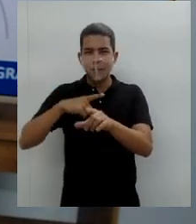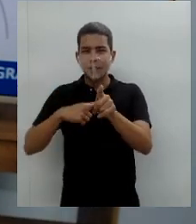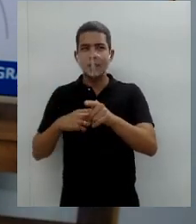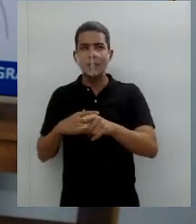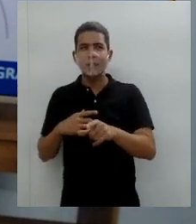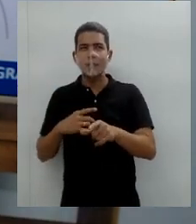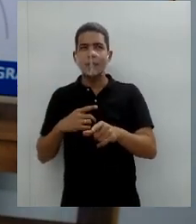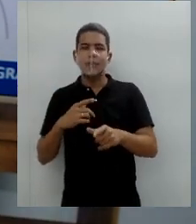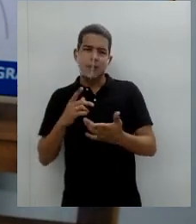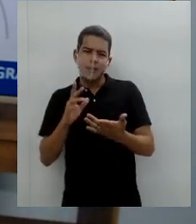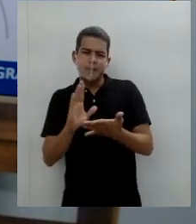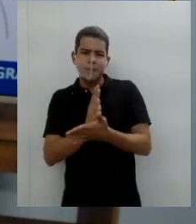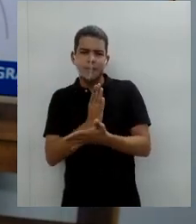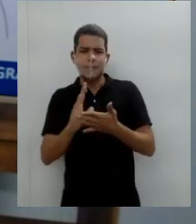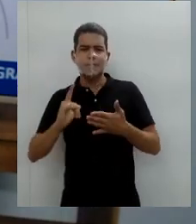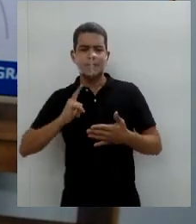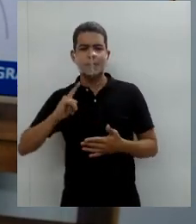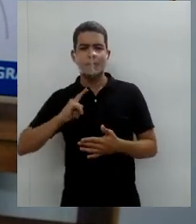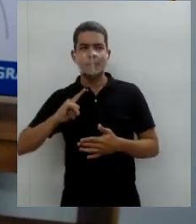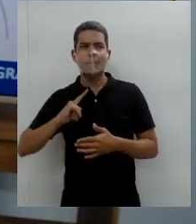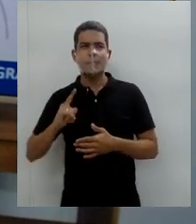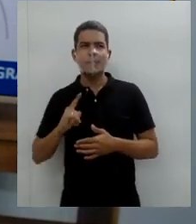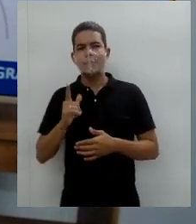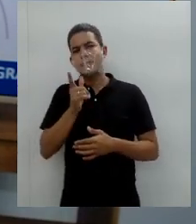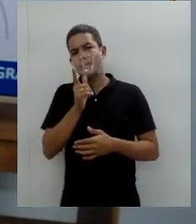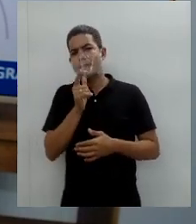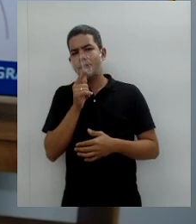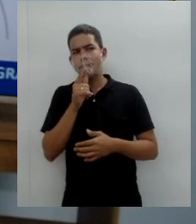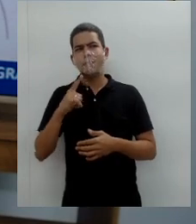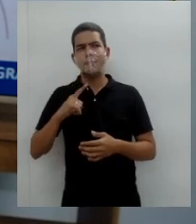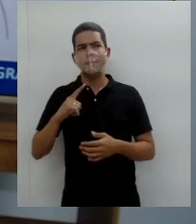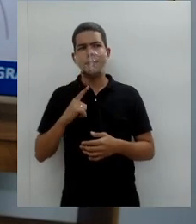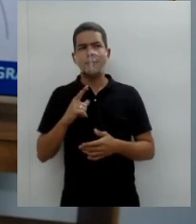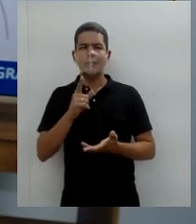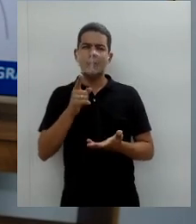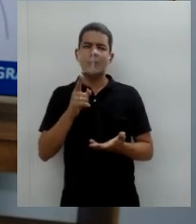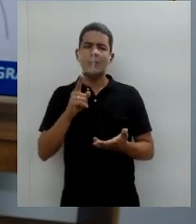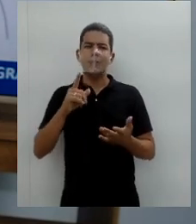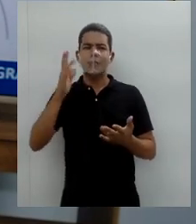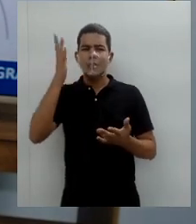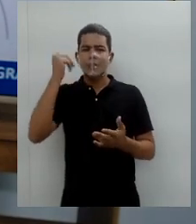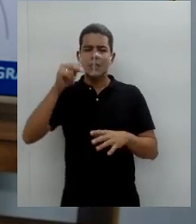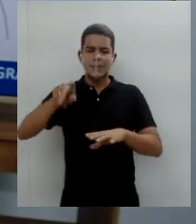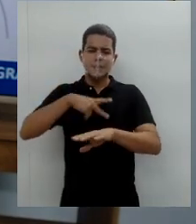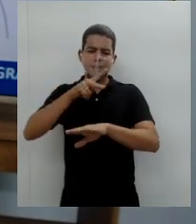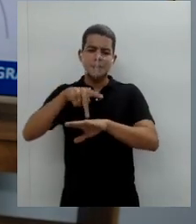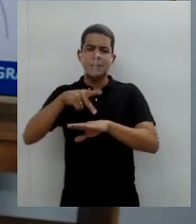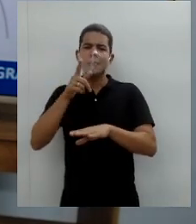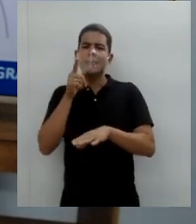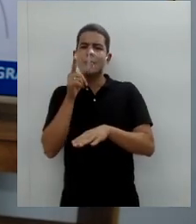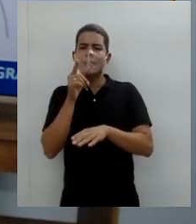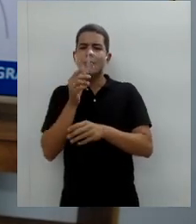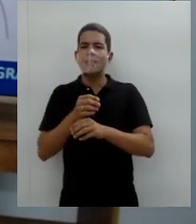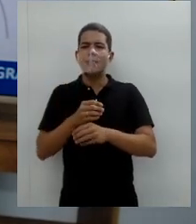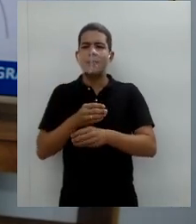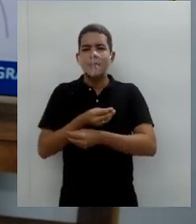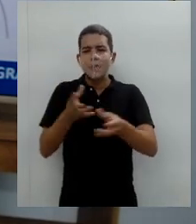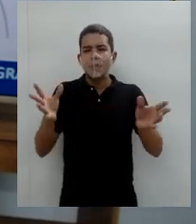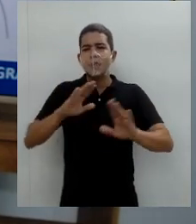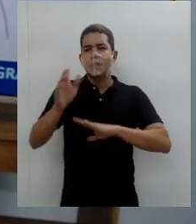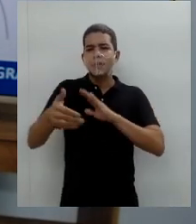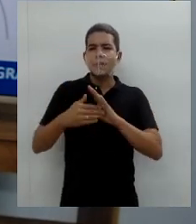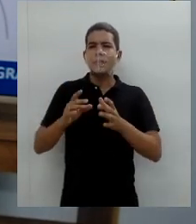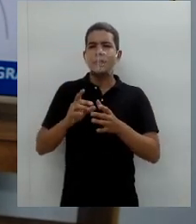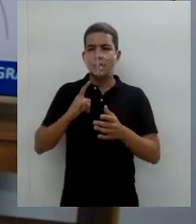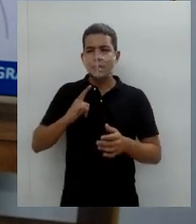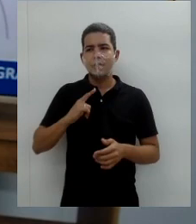aqueles que têm aí essa oportunidade de ter água na torneira. Eu falo isso porque o nosso país não é tão saneado como deveria ser.